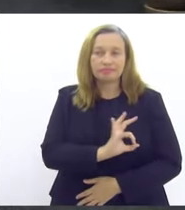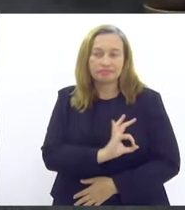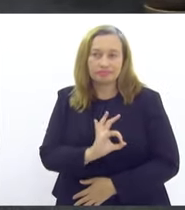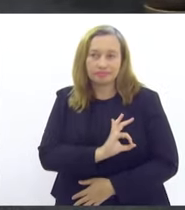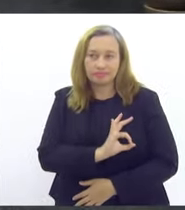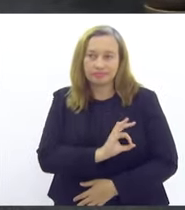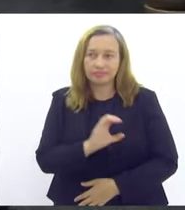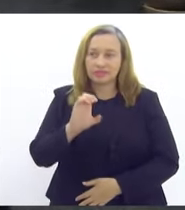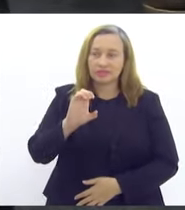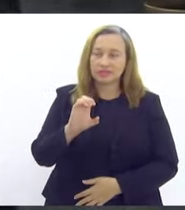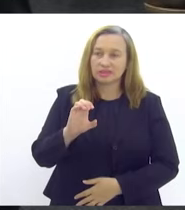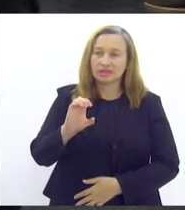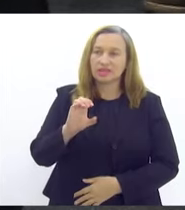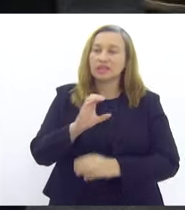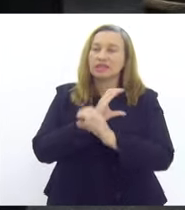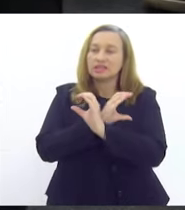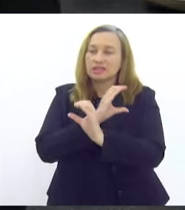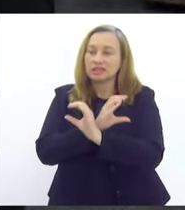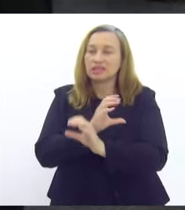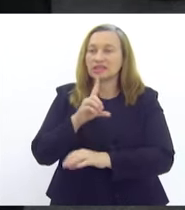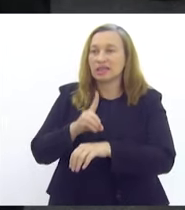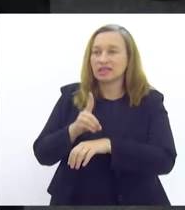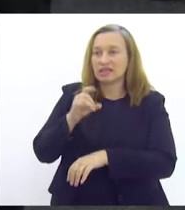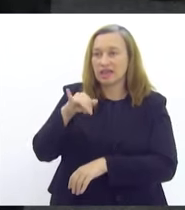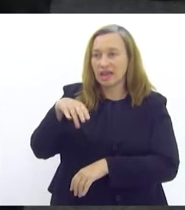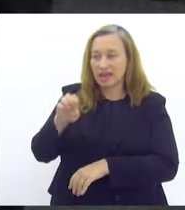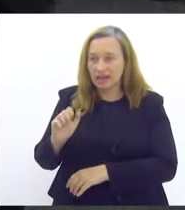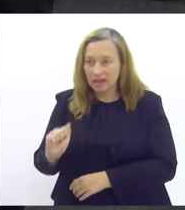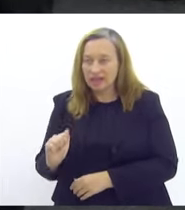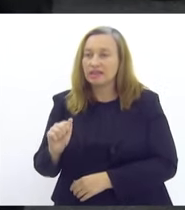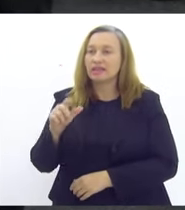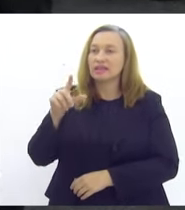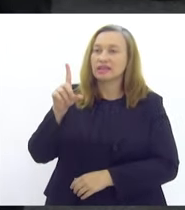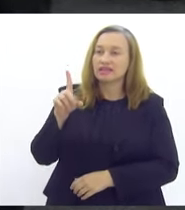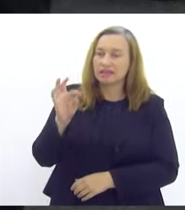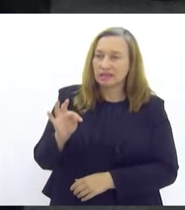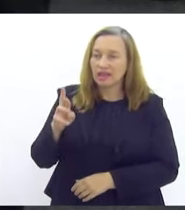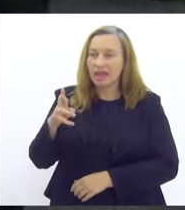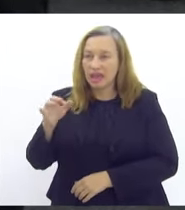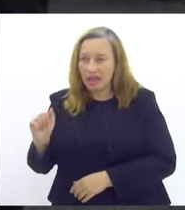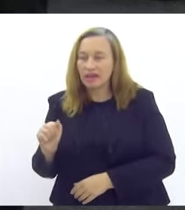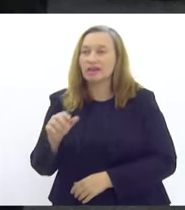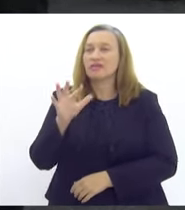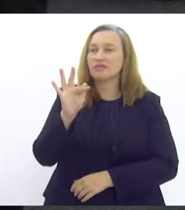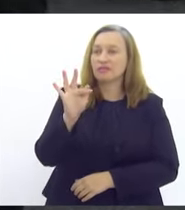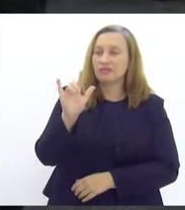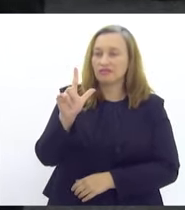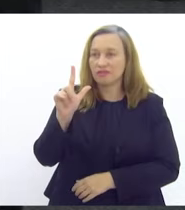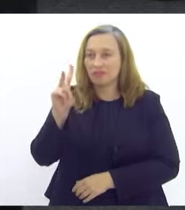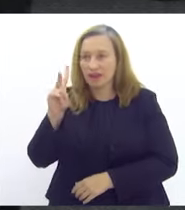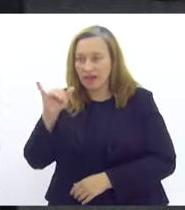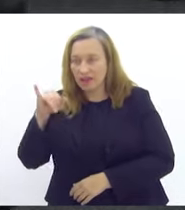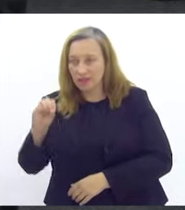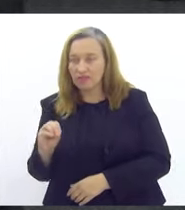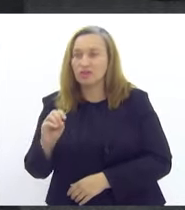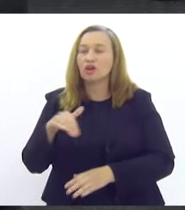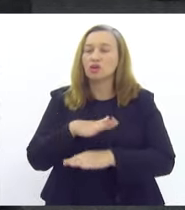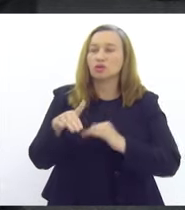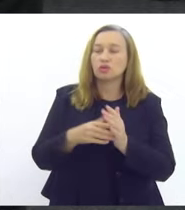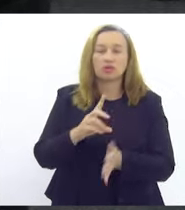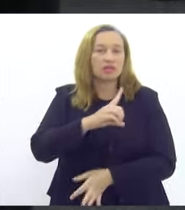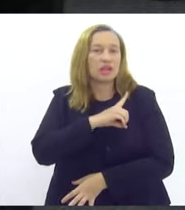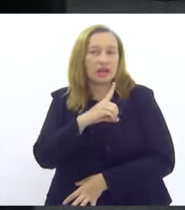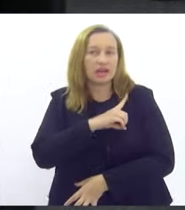Civil, doutora Daniela Terra, doutor Flávio Ferreira, Rio Rodrigues, doutor Délio César, todos os delegados